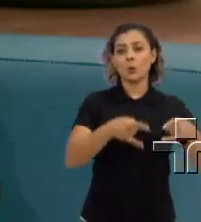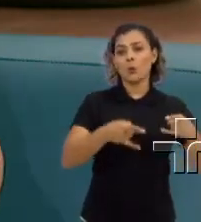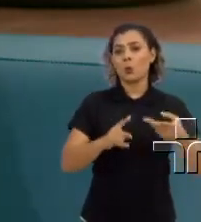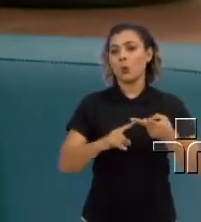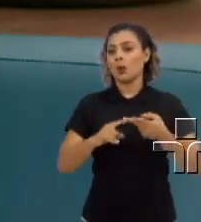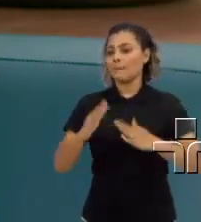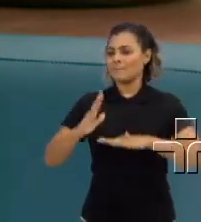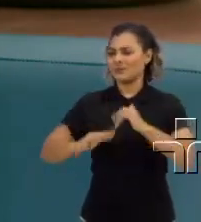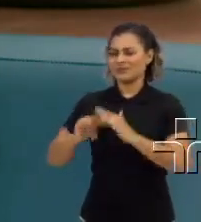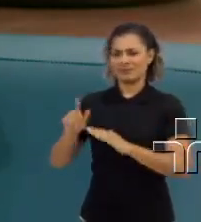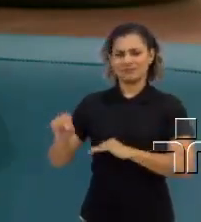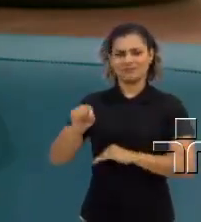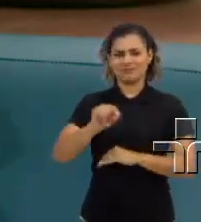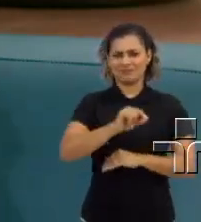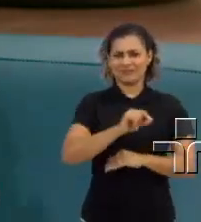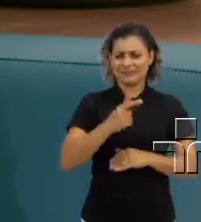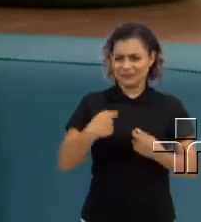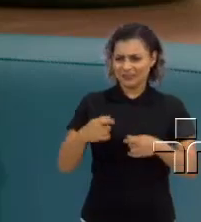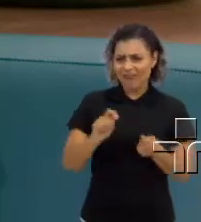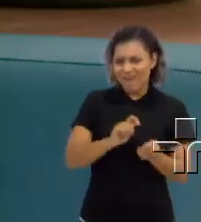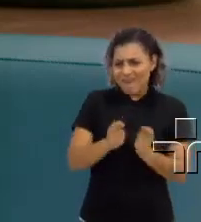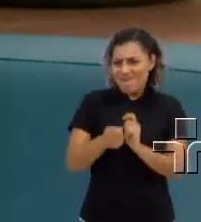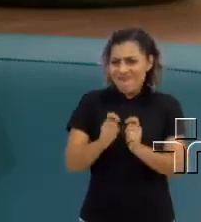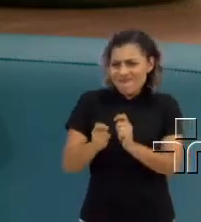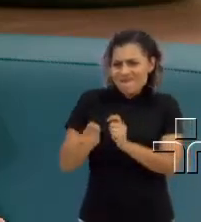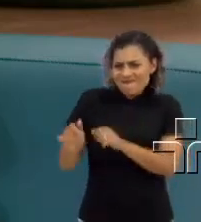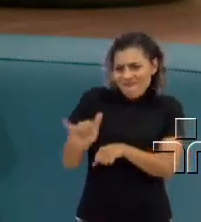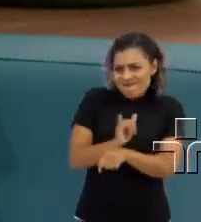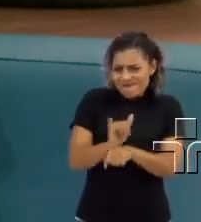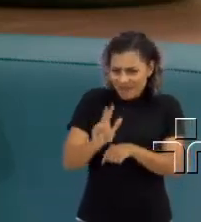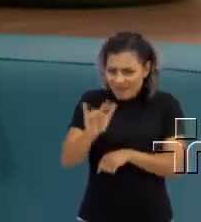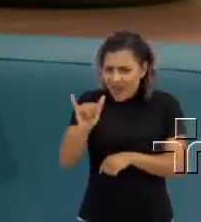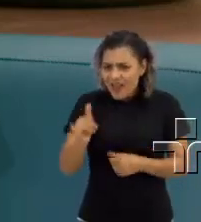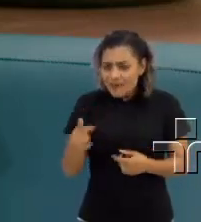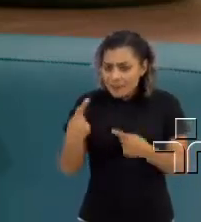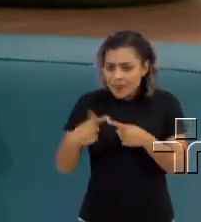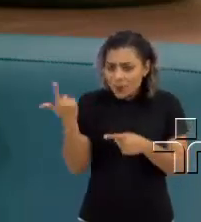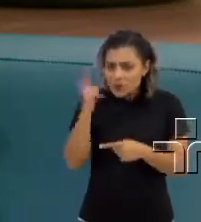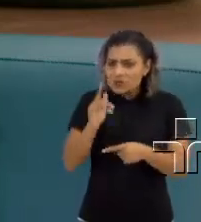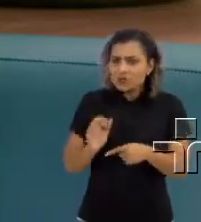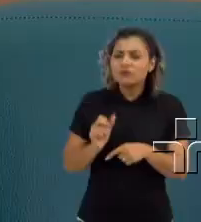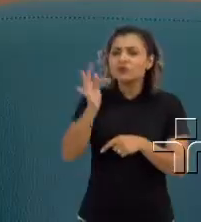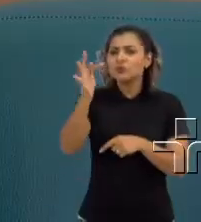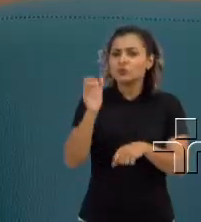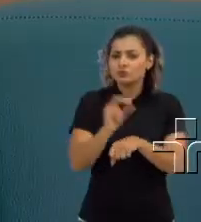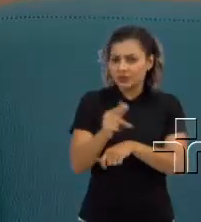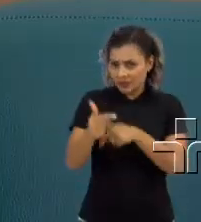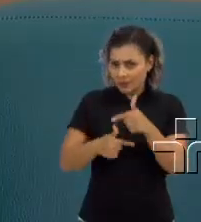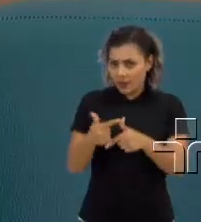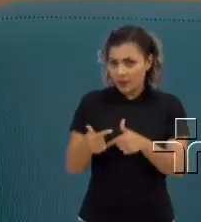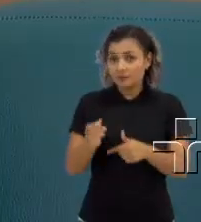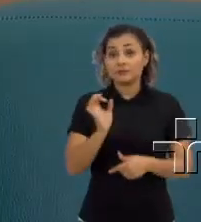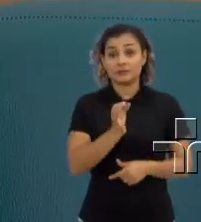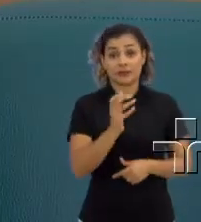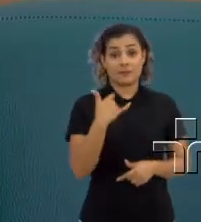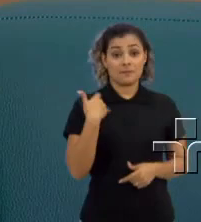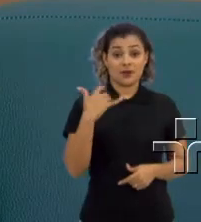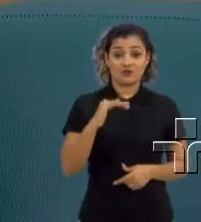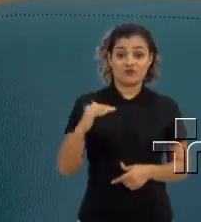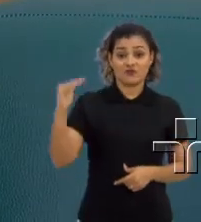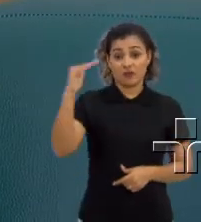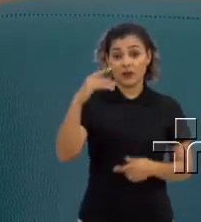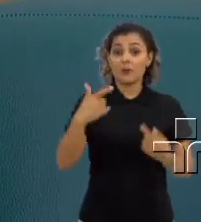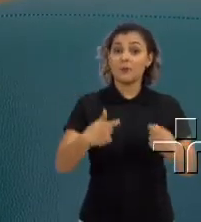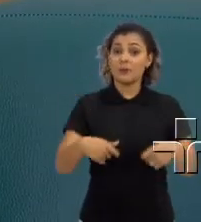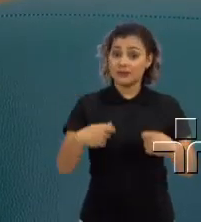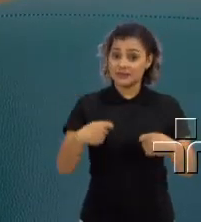os profissionais vão ter que se reinventar, né, para assumir esses cargos? É, eu acho que os mais velhos têm que se reinventar. No